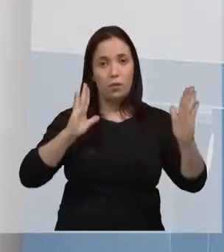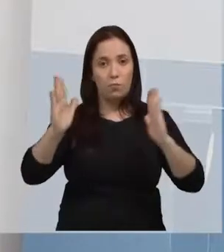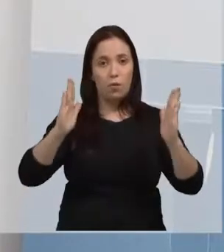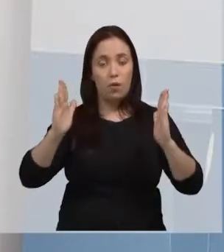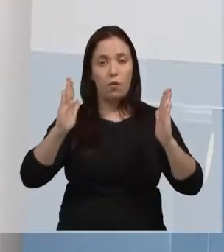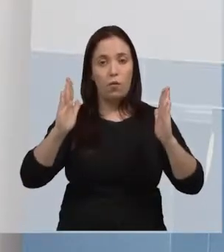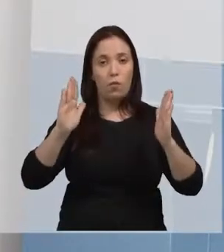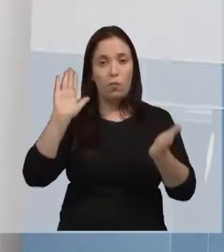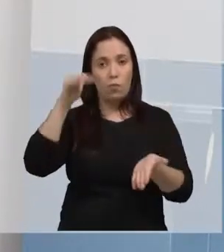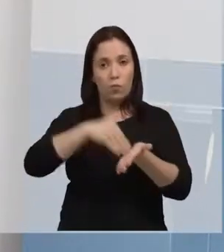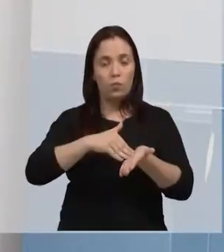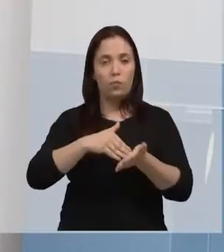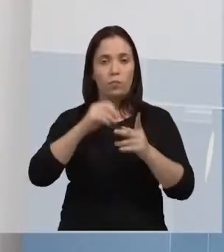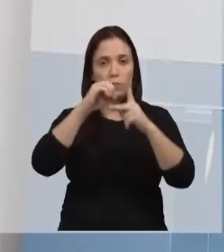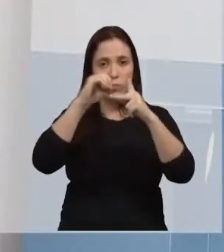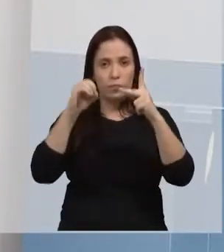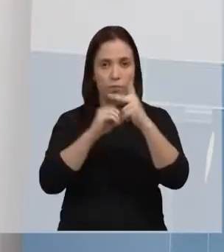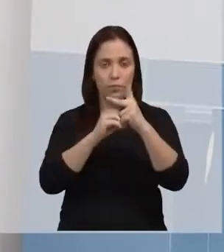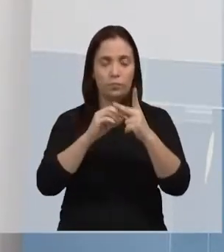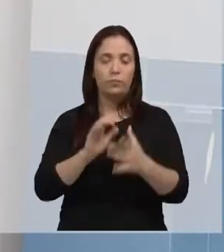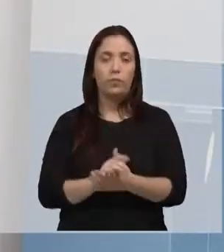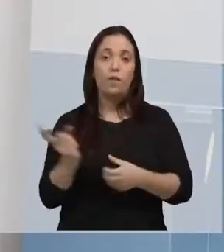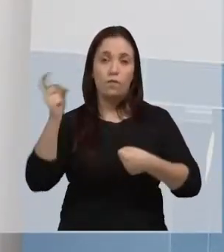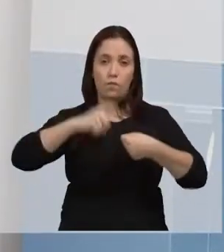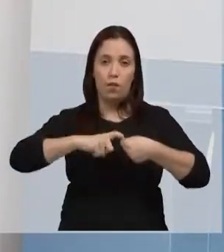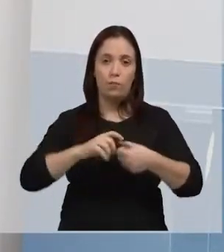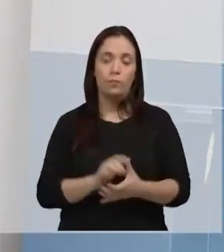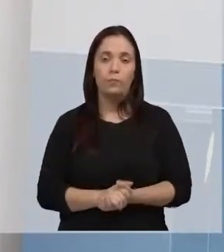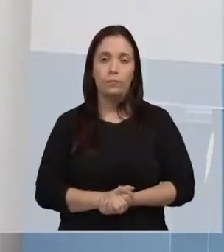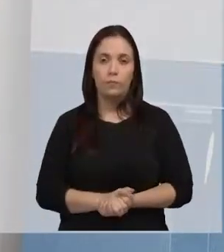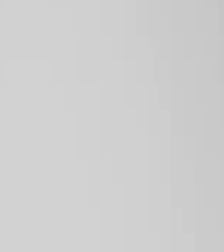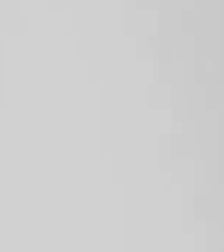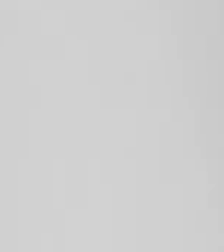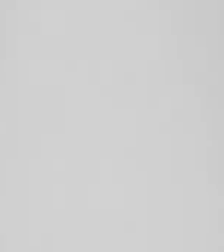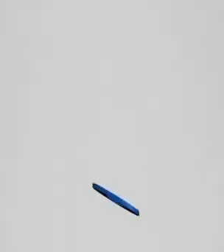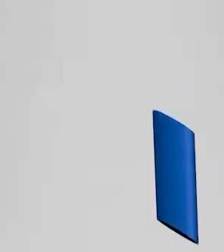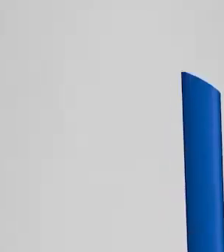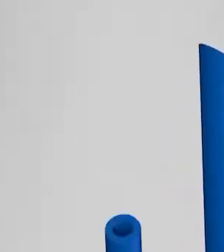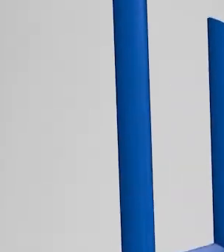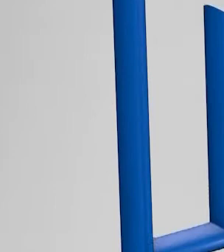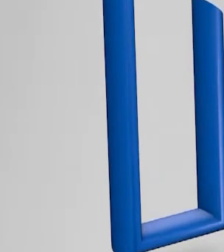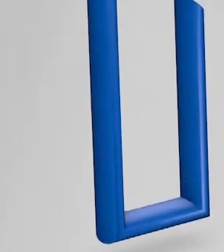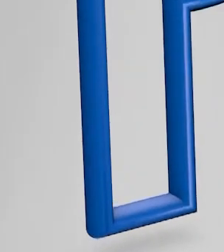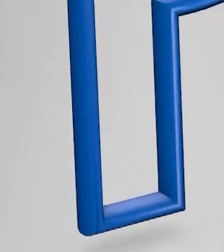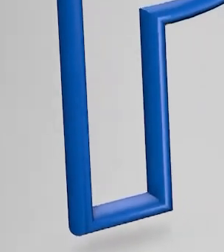e último bloco do programa Pela Ordem. Não sai daí não, eu volto já.